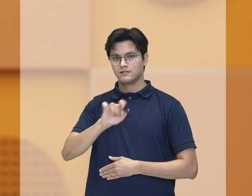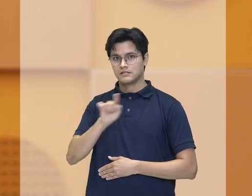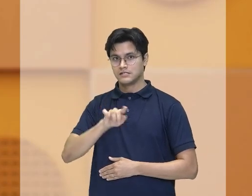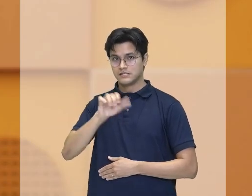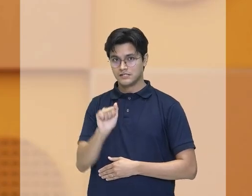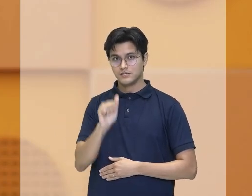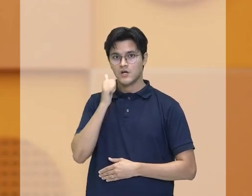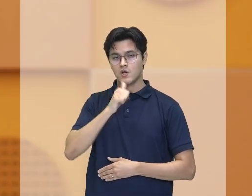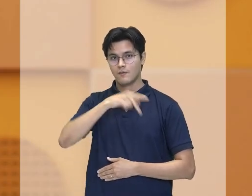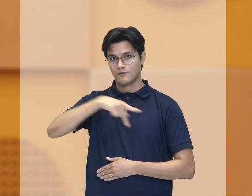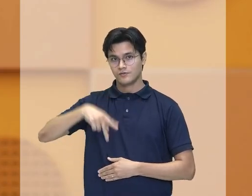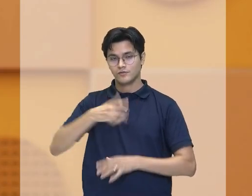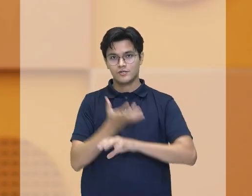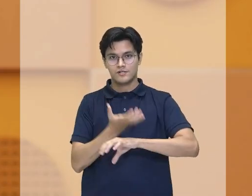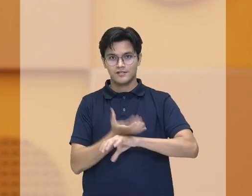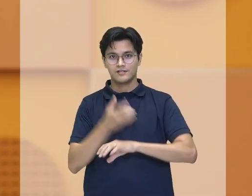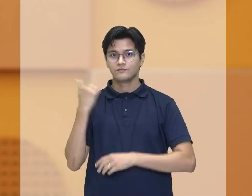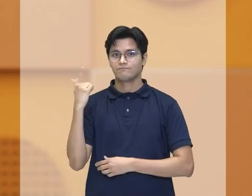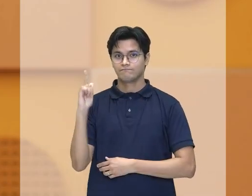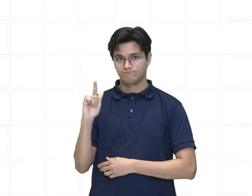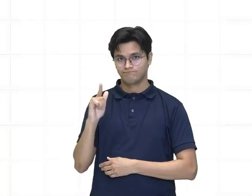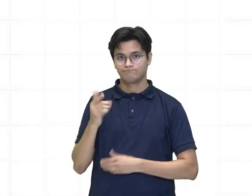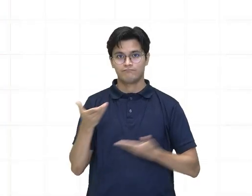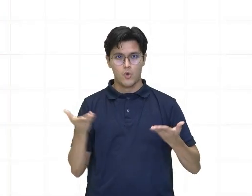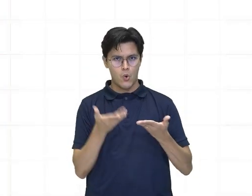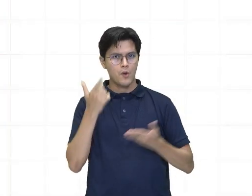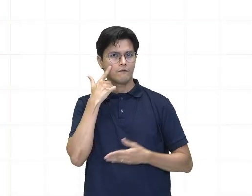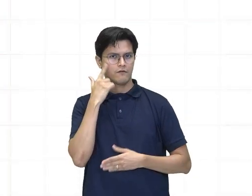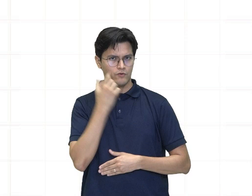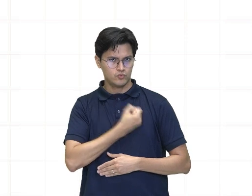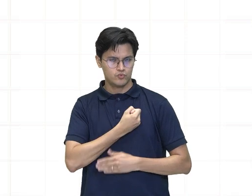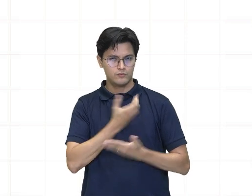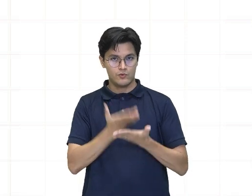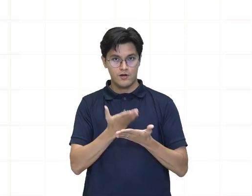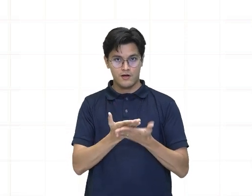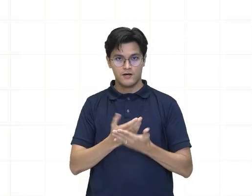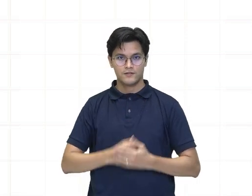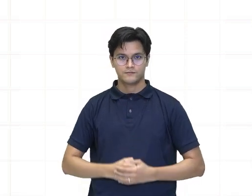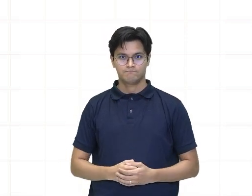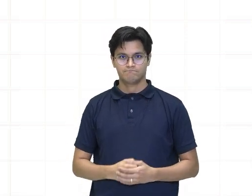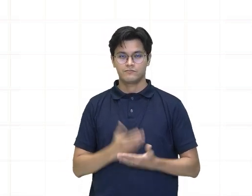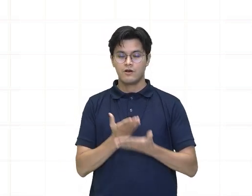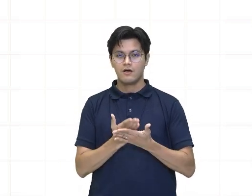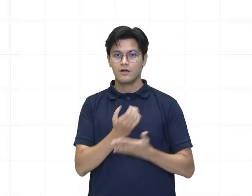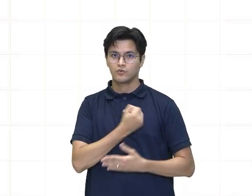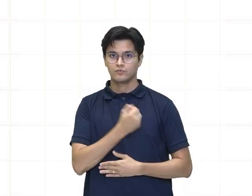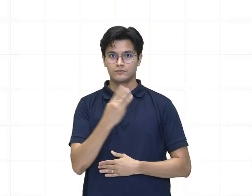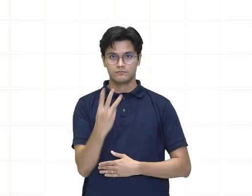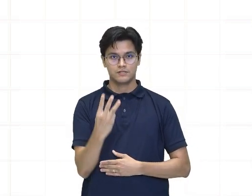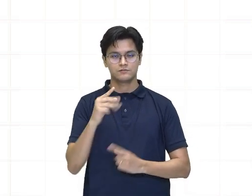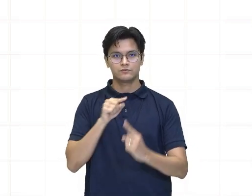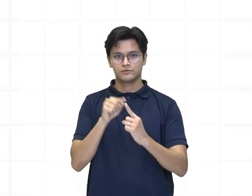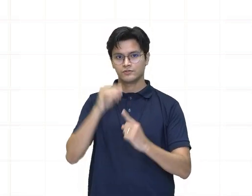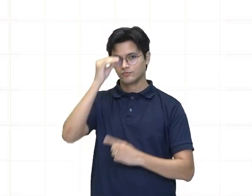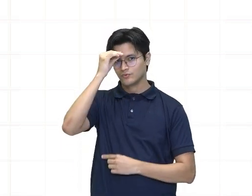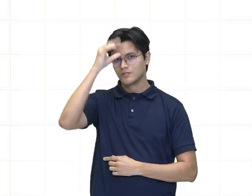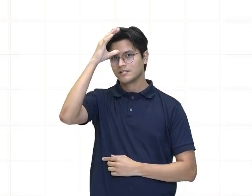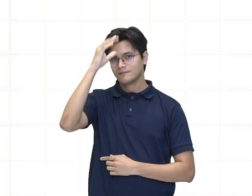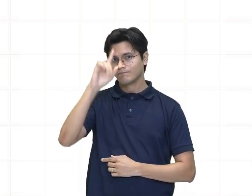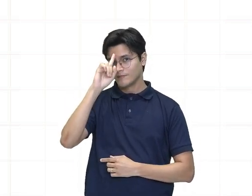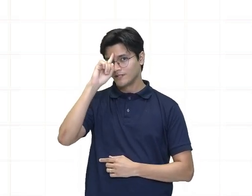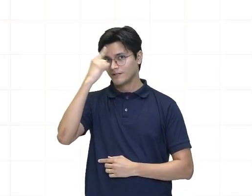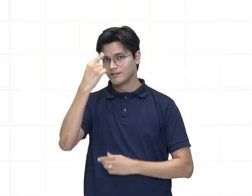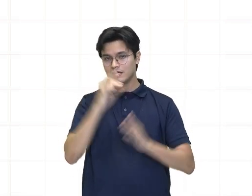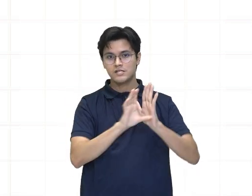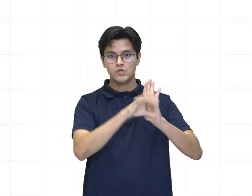Geografia. Vamos verificar o número da nossa aula? Temos aí a aula de número 3, com o objeto de conhecimento,